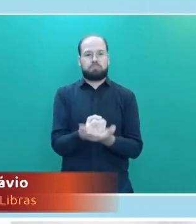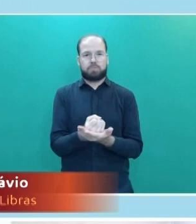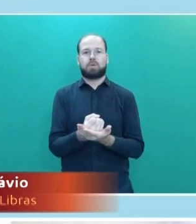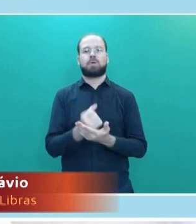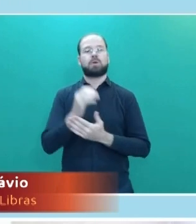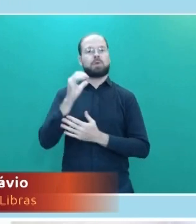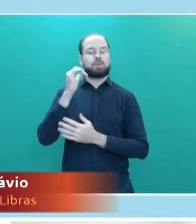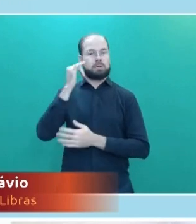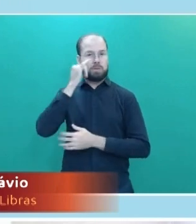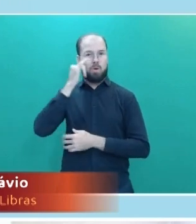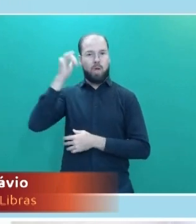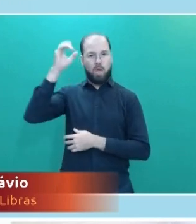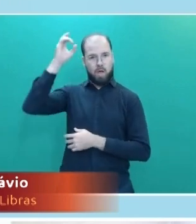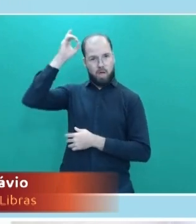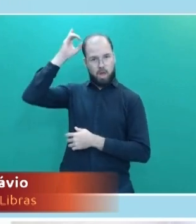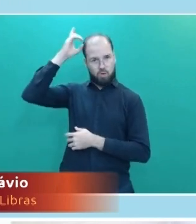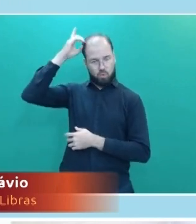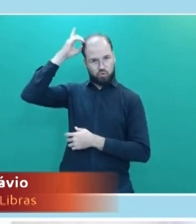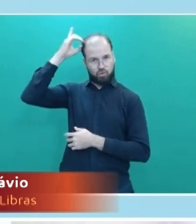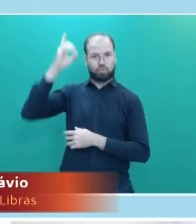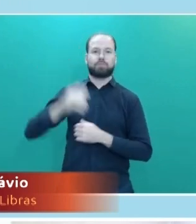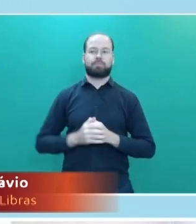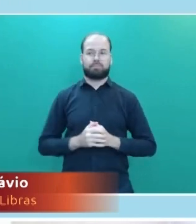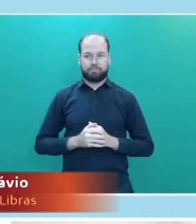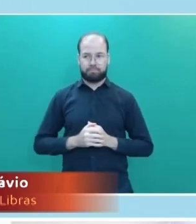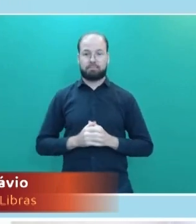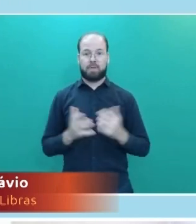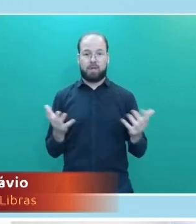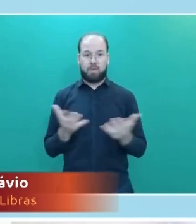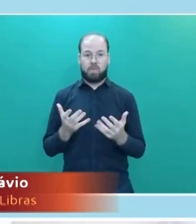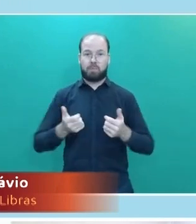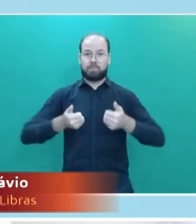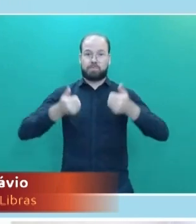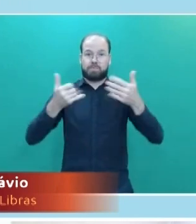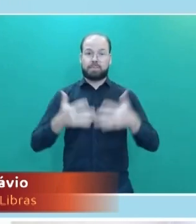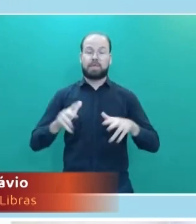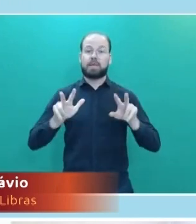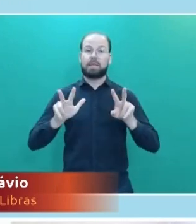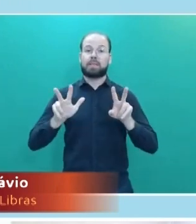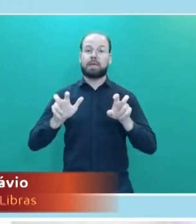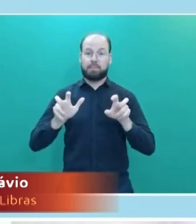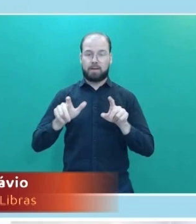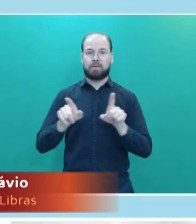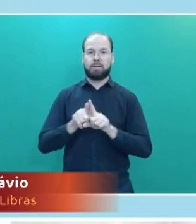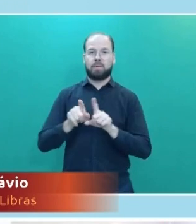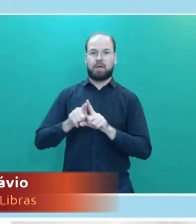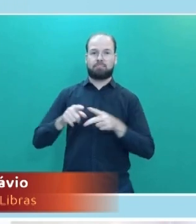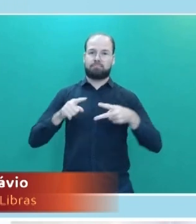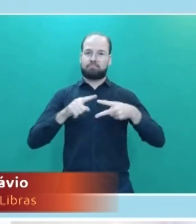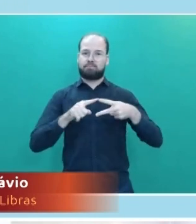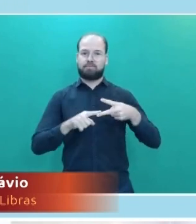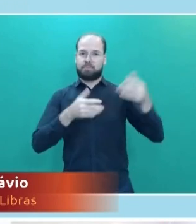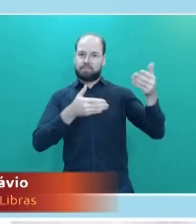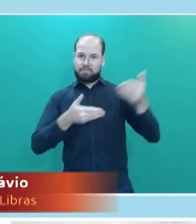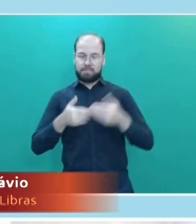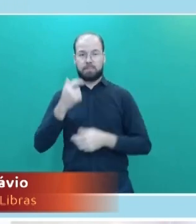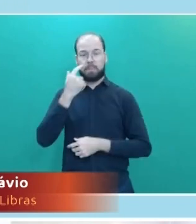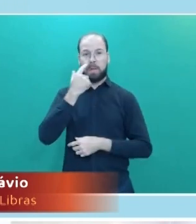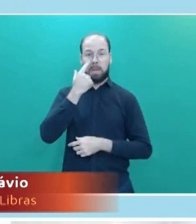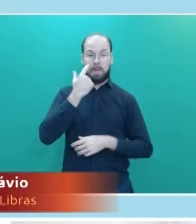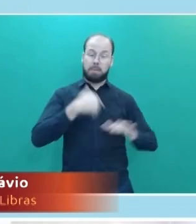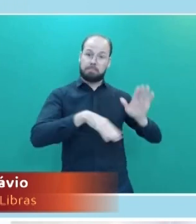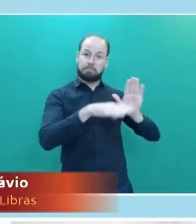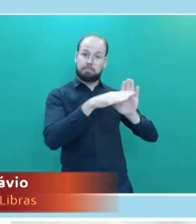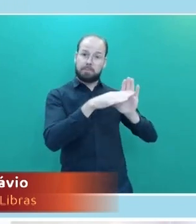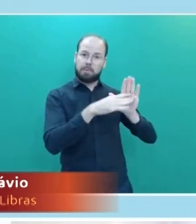Bom, e agora vamos falar um pouco do nosso tema e também dos nossos entrevistados de hoje. A lista suja do trabalho escravo